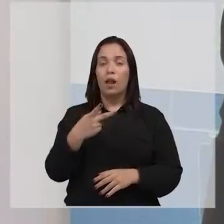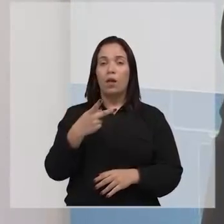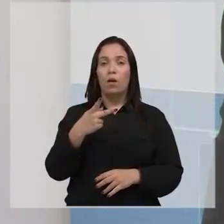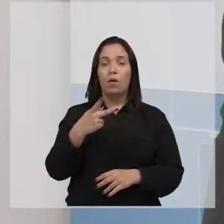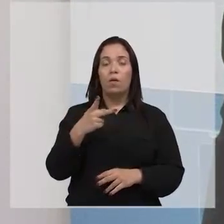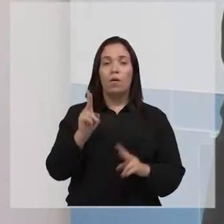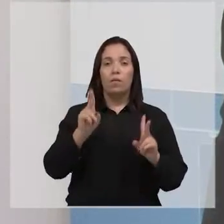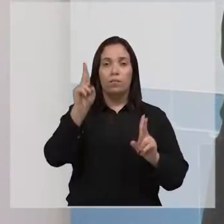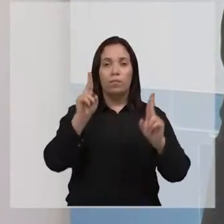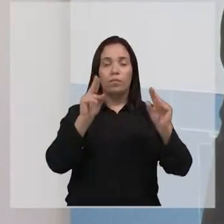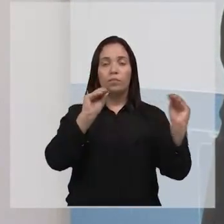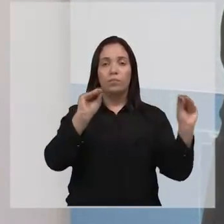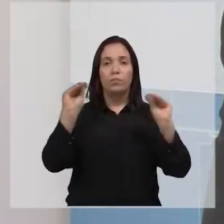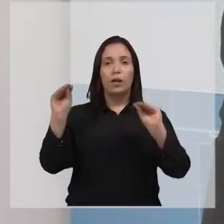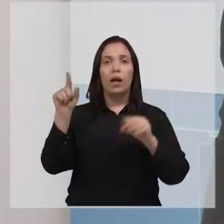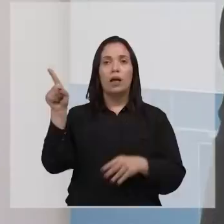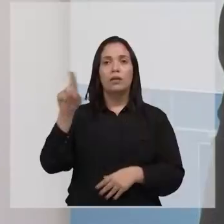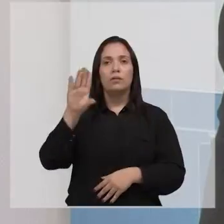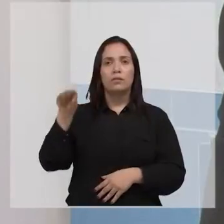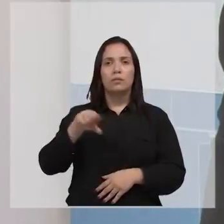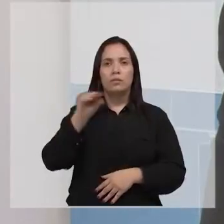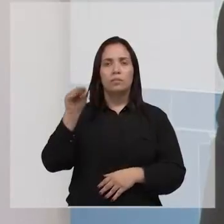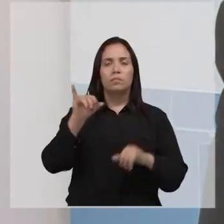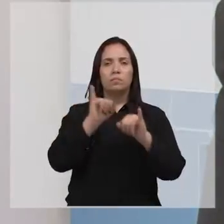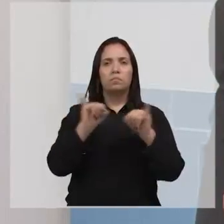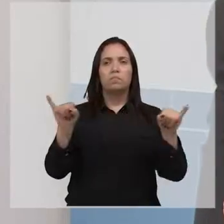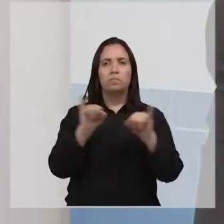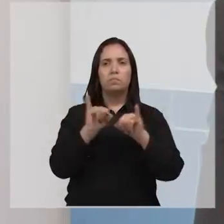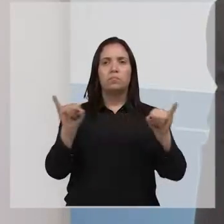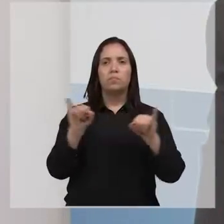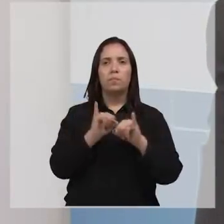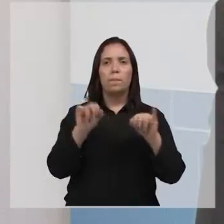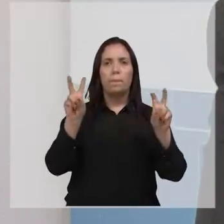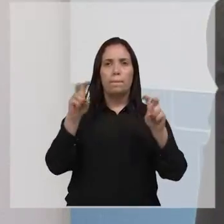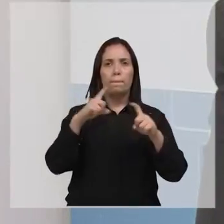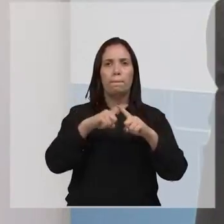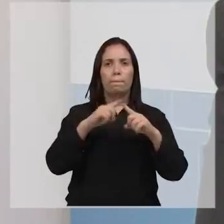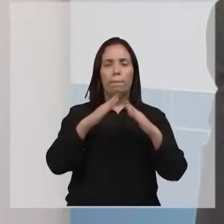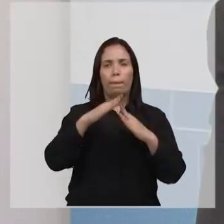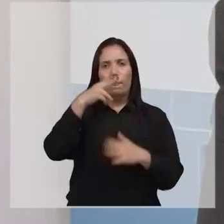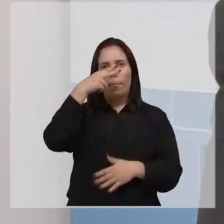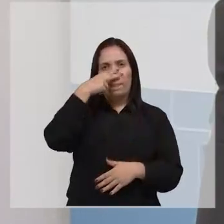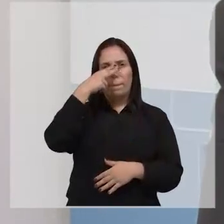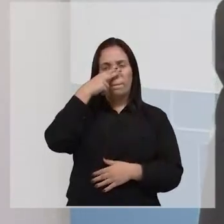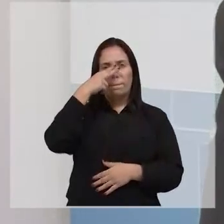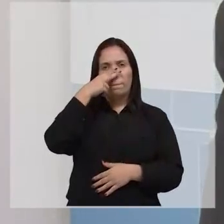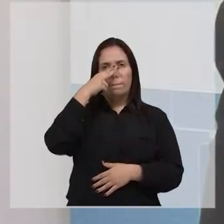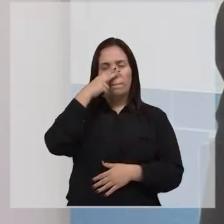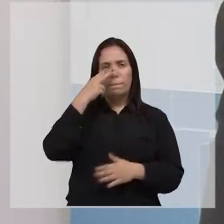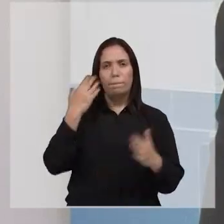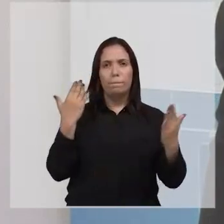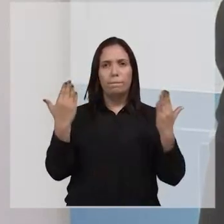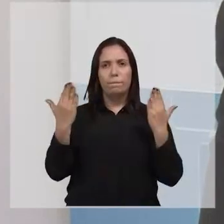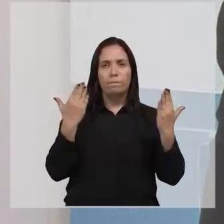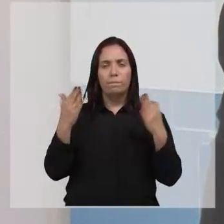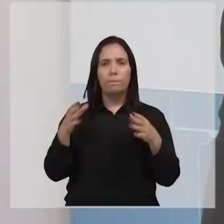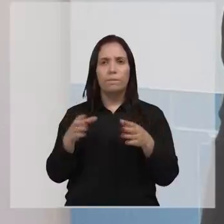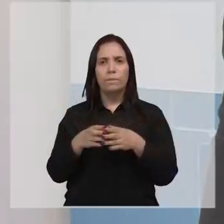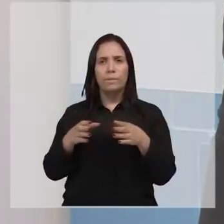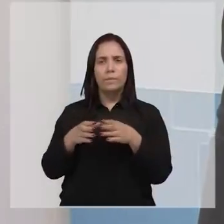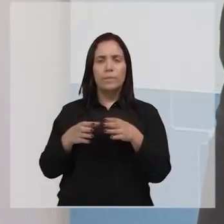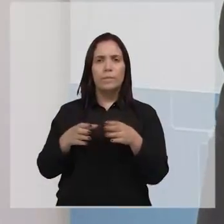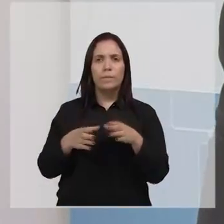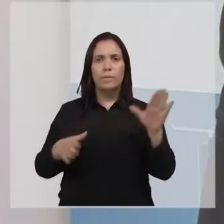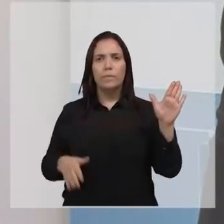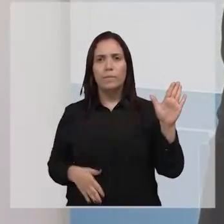fez um paralelo, uma comparação da igreja evangélica com os... Exatamente isso que eu quero dizer. Quer